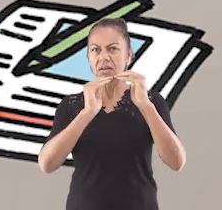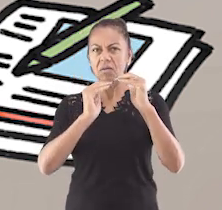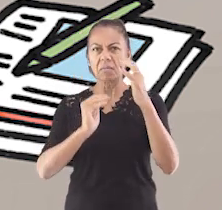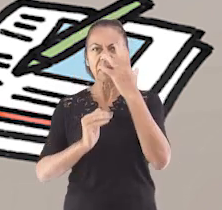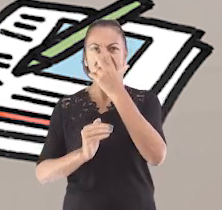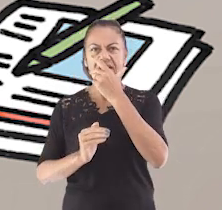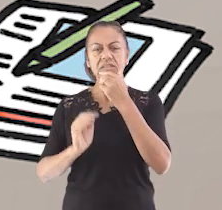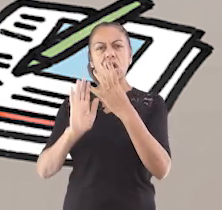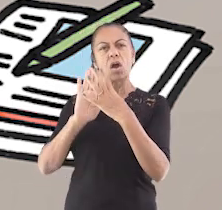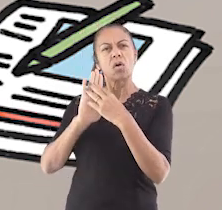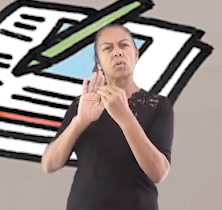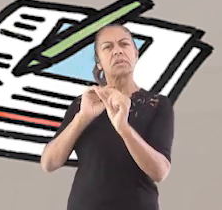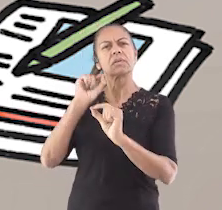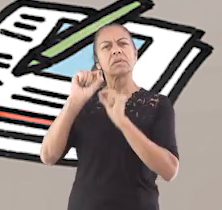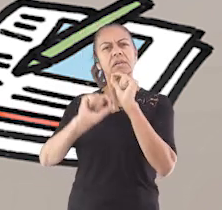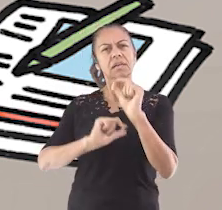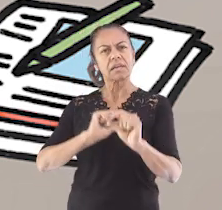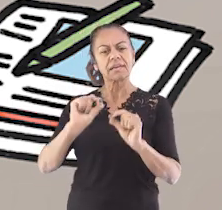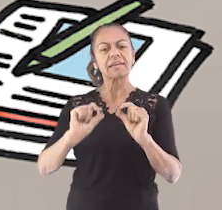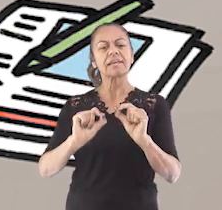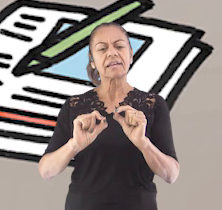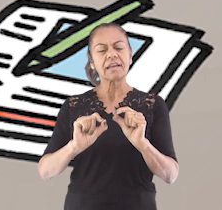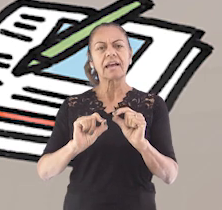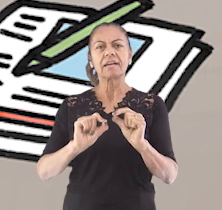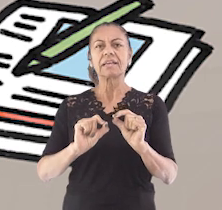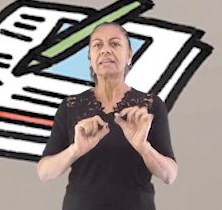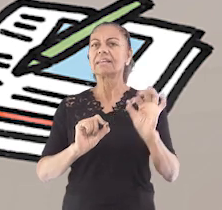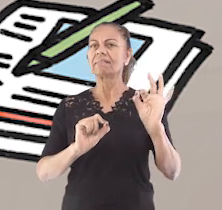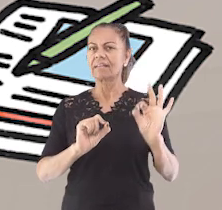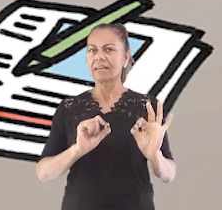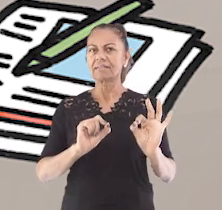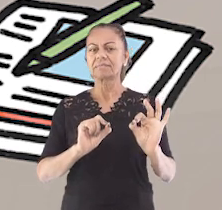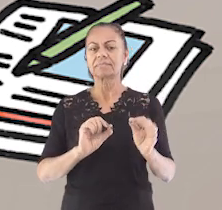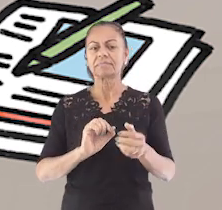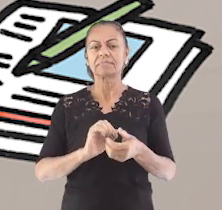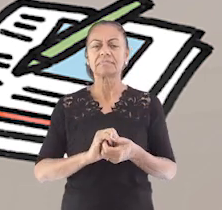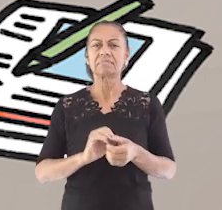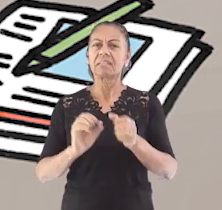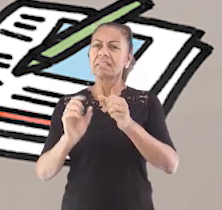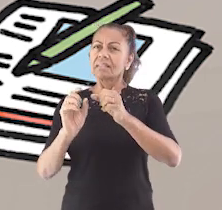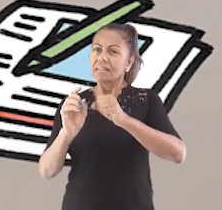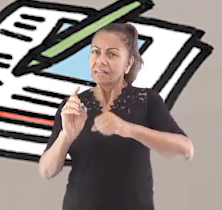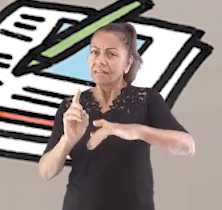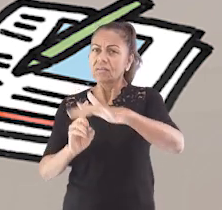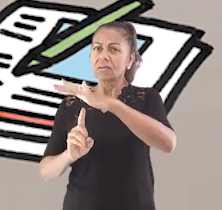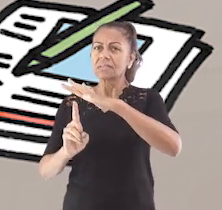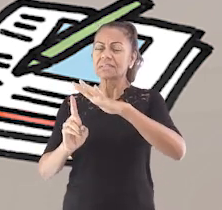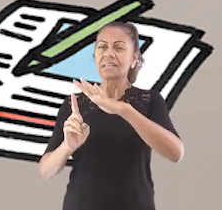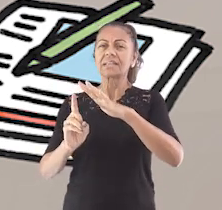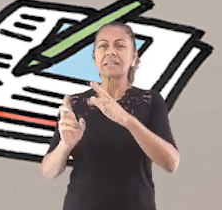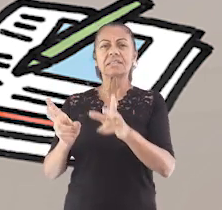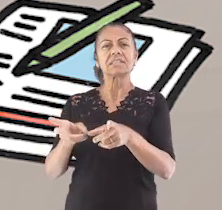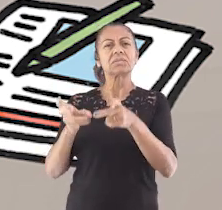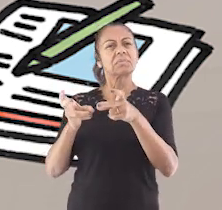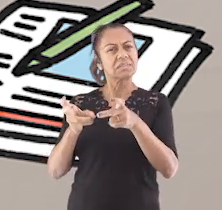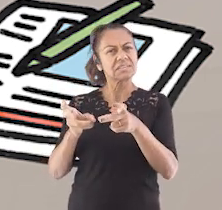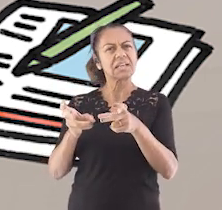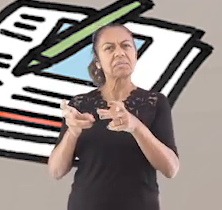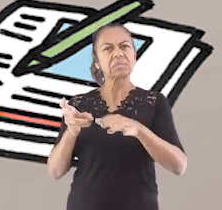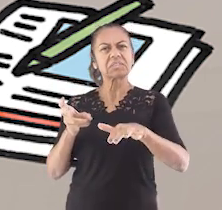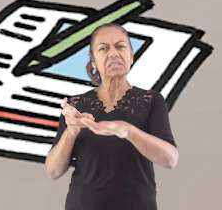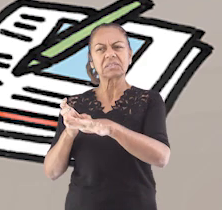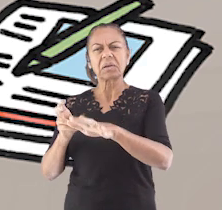baseado em padrões impostos, não é real. Chamamos de padrão de beleza o modelo de beleza que é